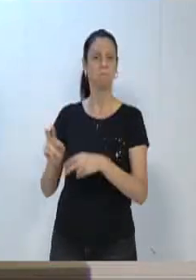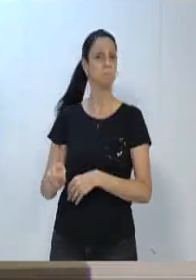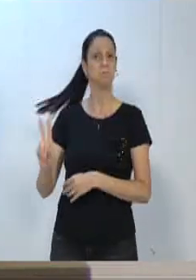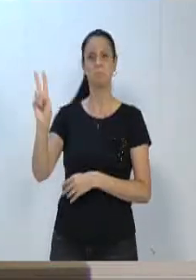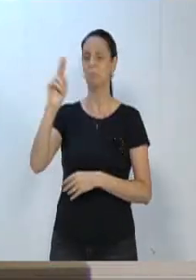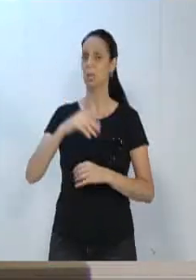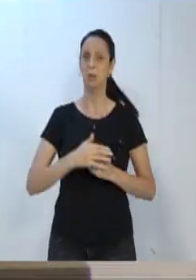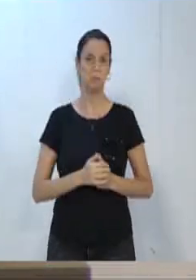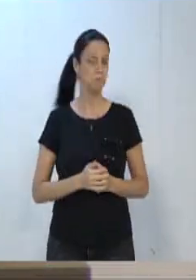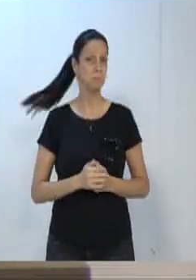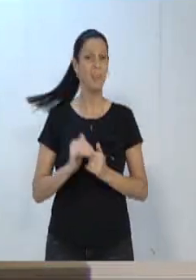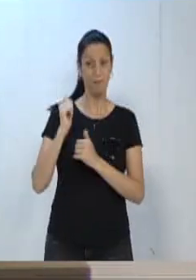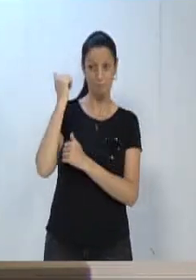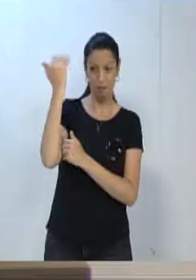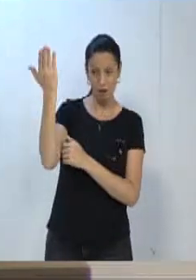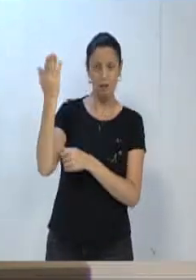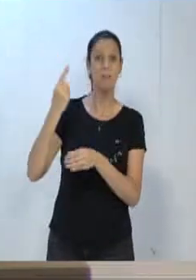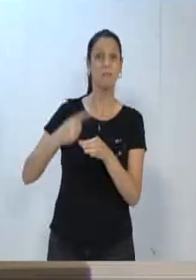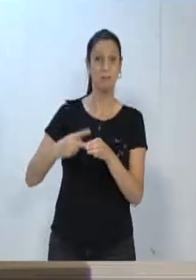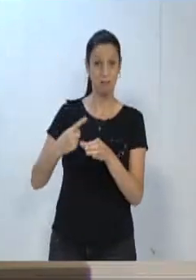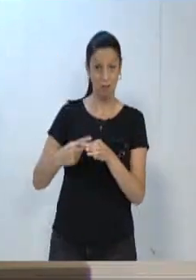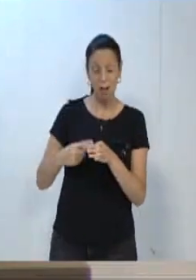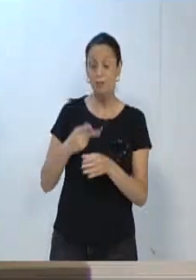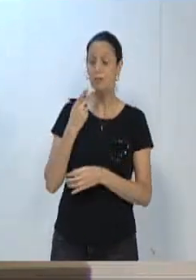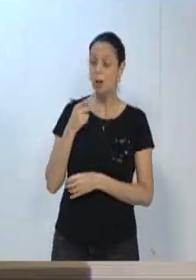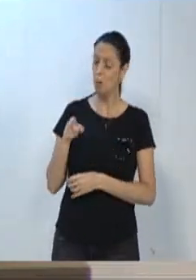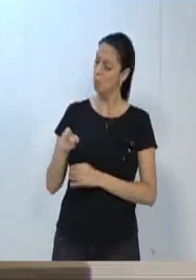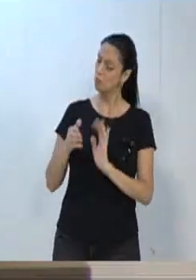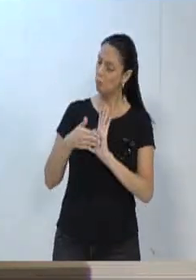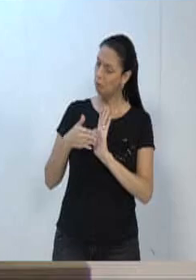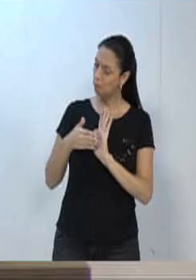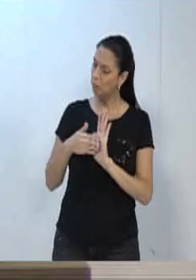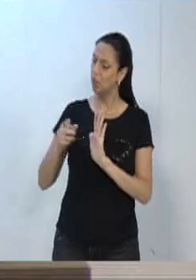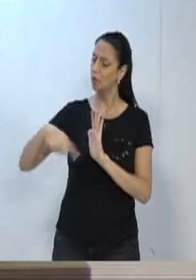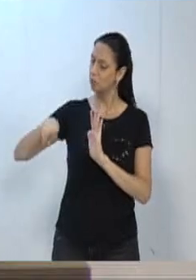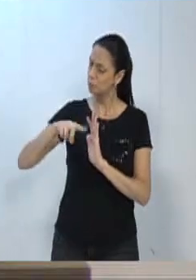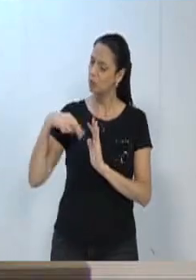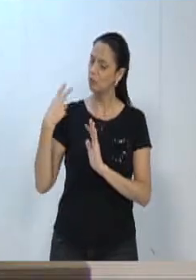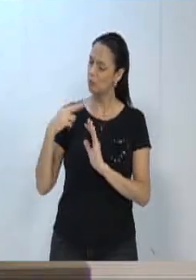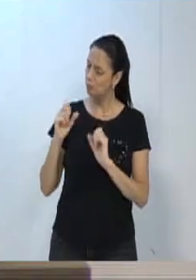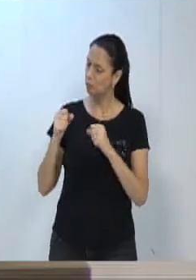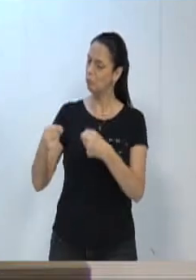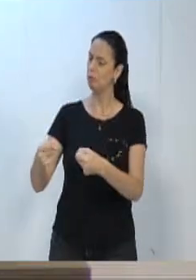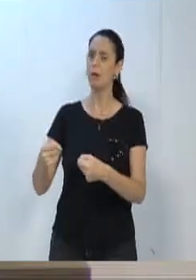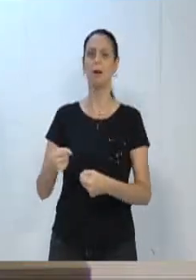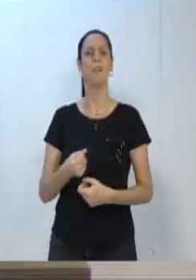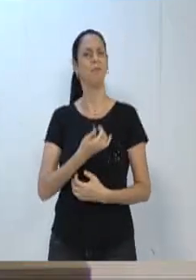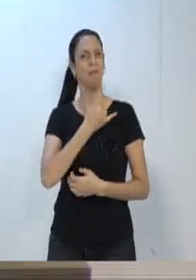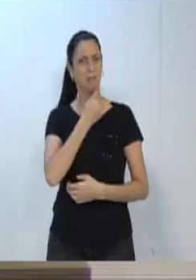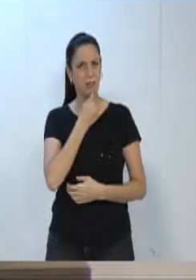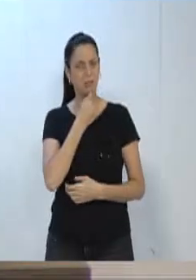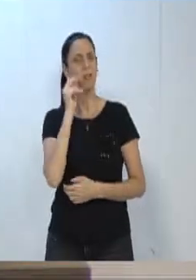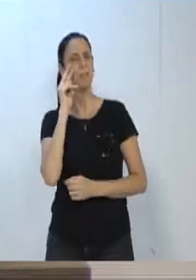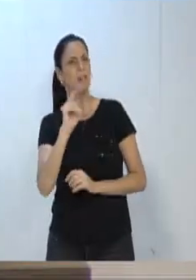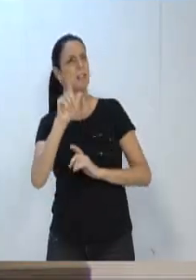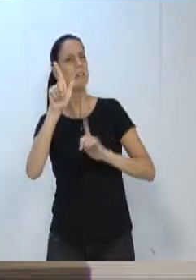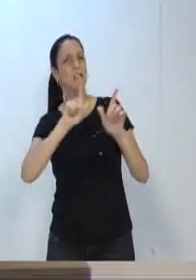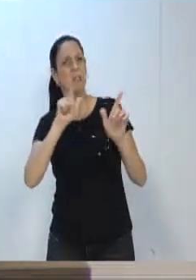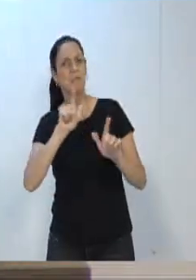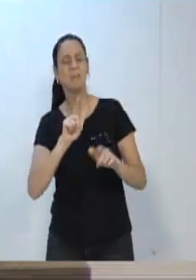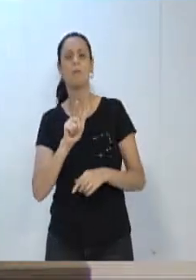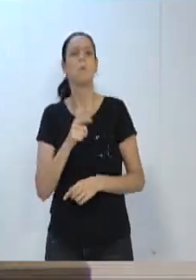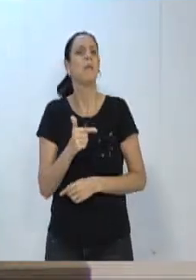pelos vereadores que a cidade possui. Então é triste quando não se tem essa valorização mínima daqueles que vivem